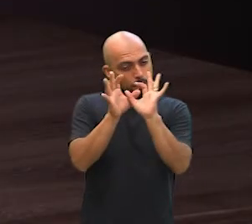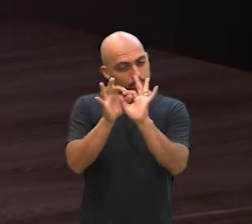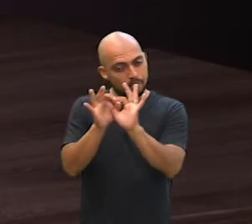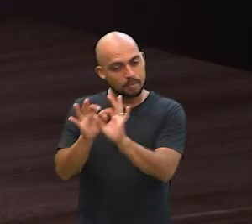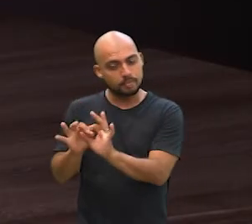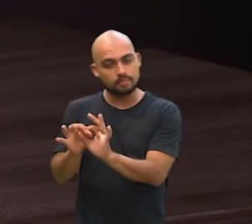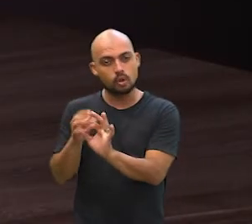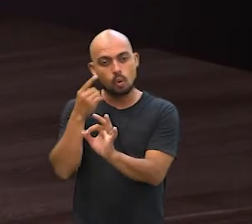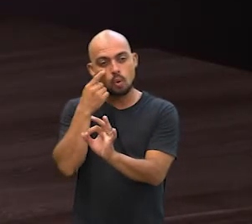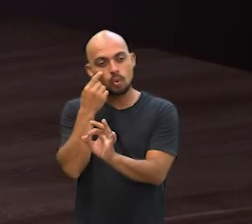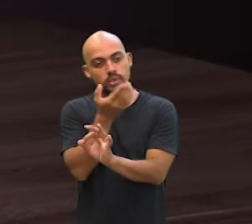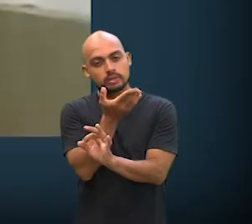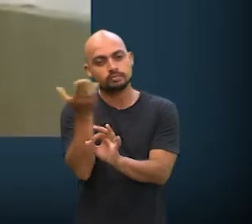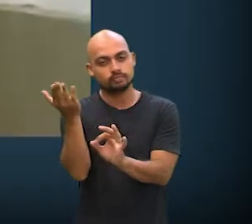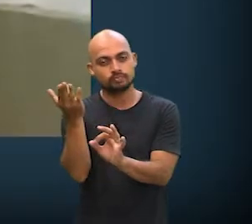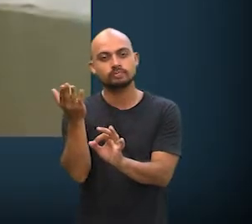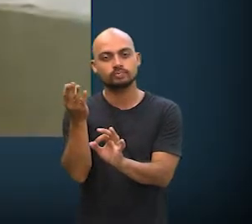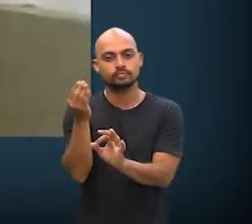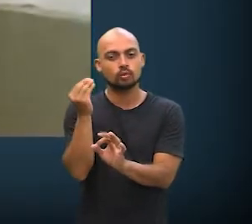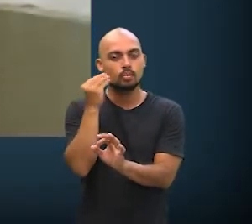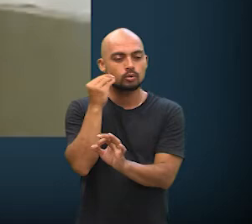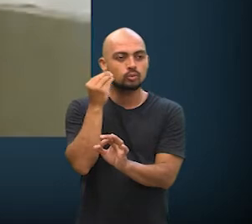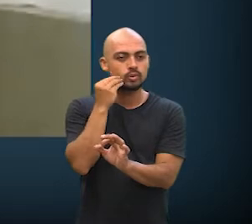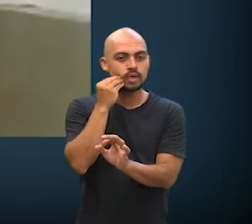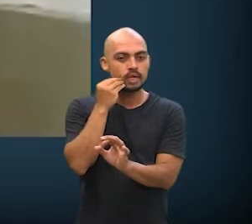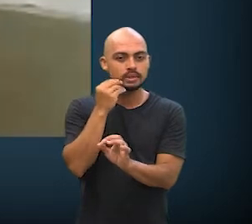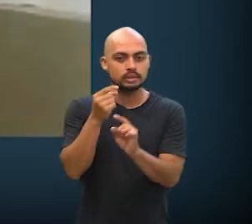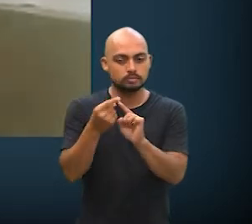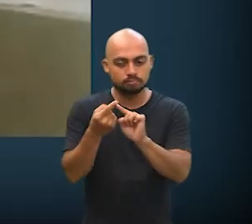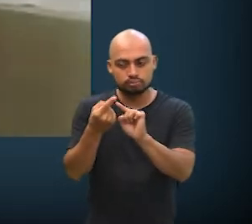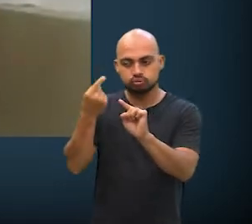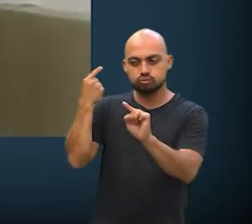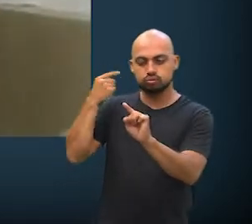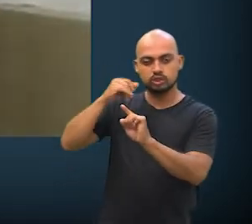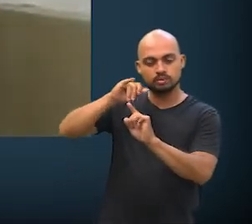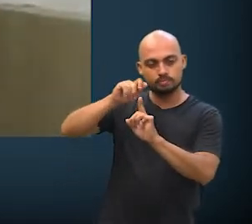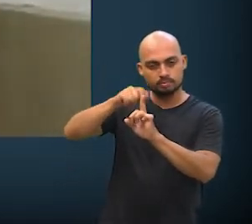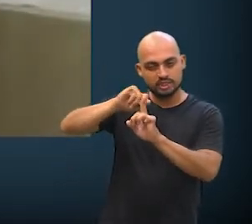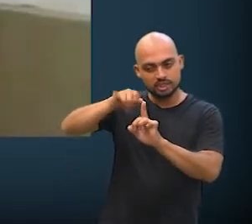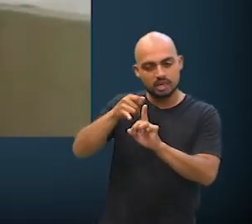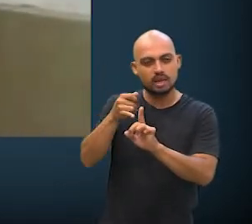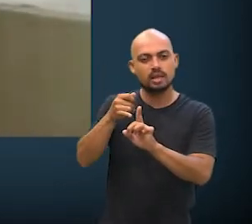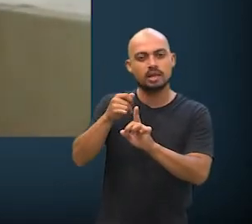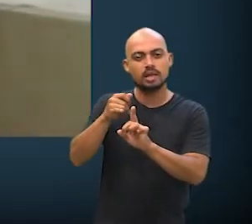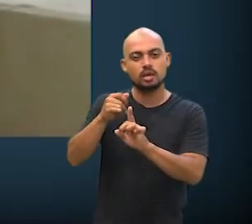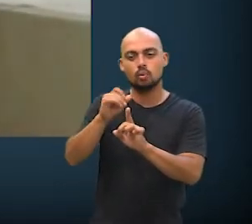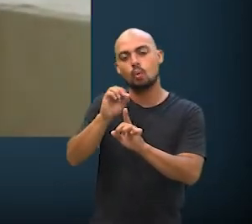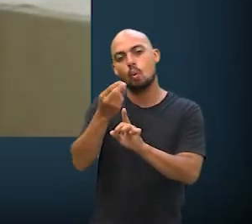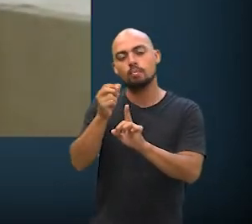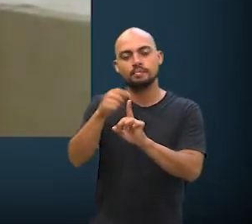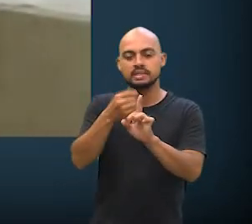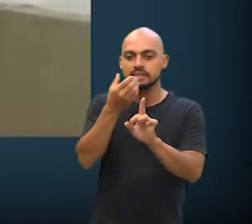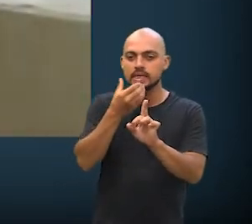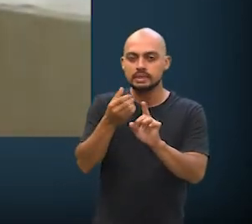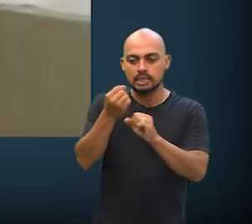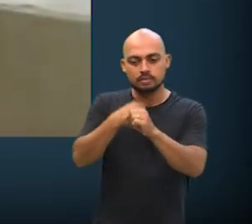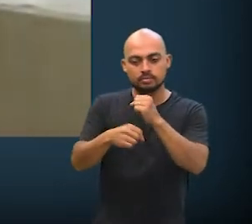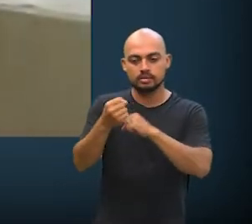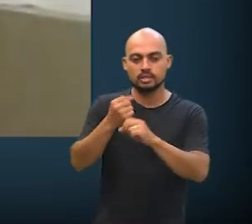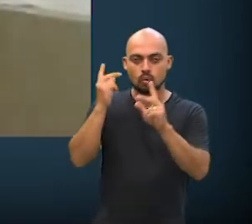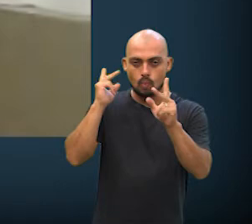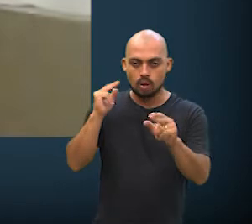as oportunidades do mercado agora, que não são as mesmas de janeiro ou de dezembro do ano passado. E eu acho